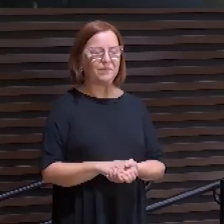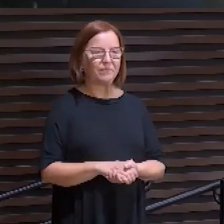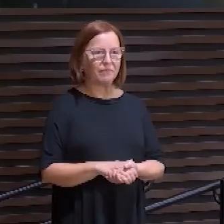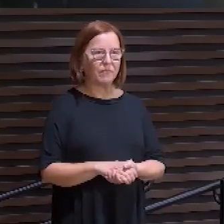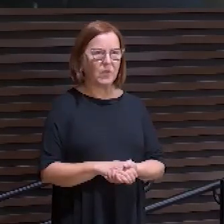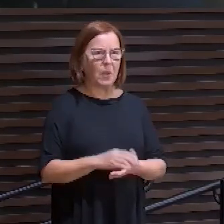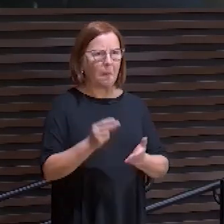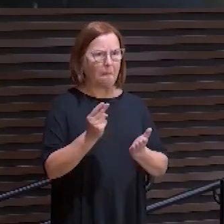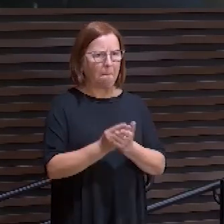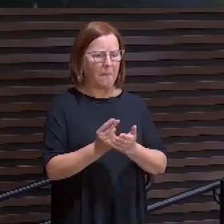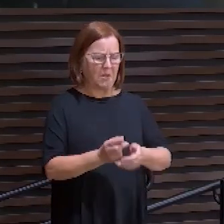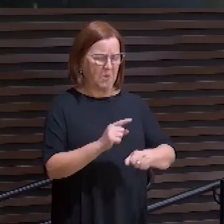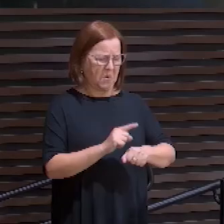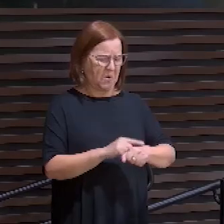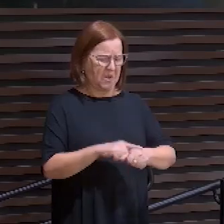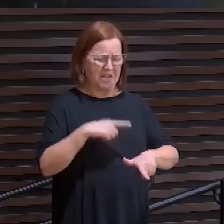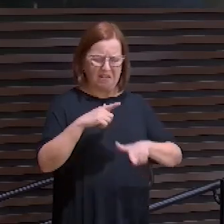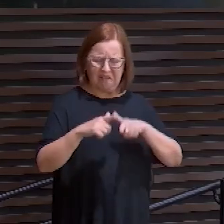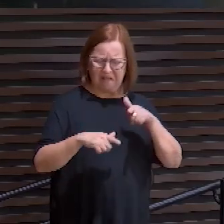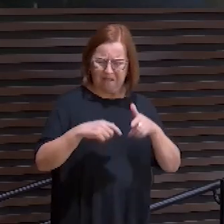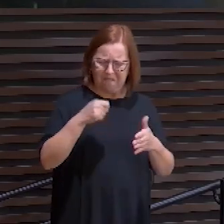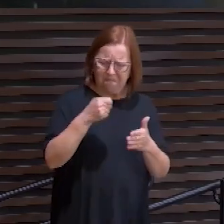trabalho rigoroso,